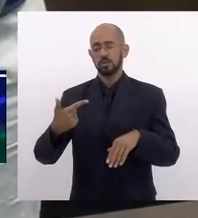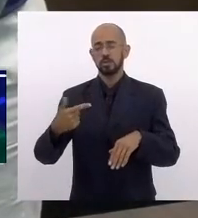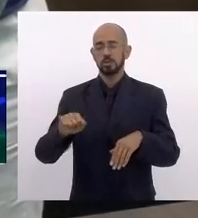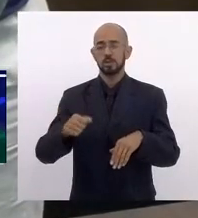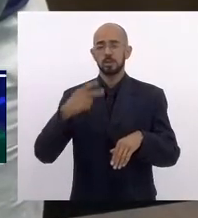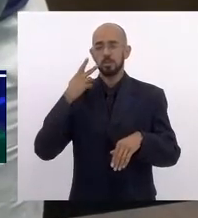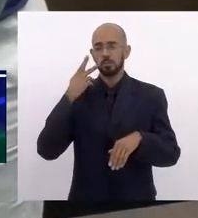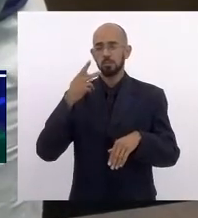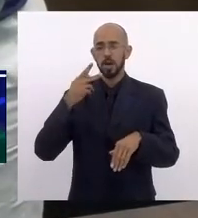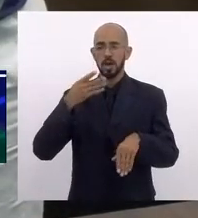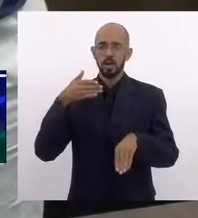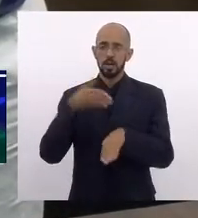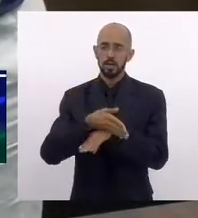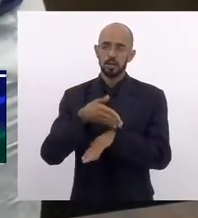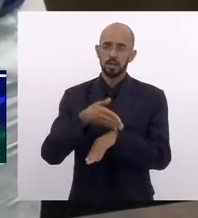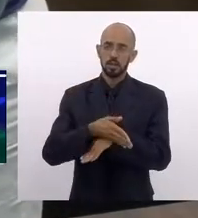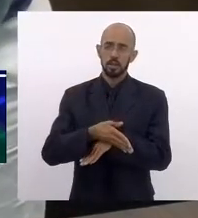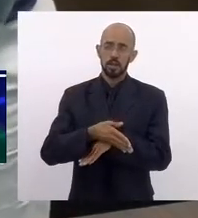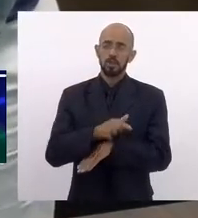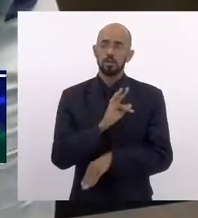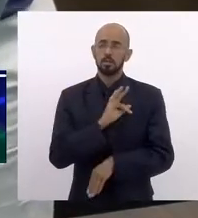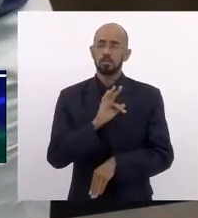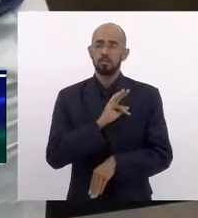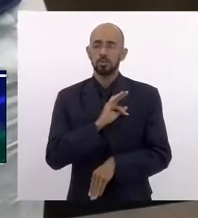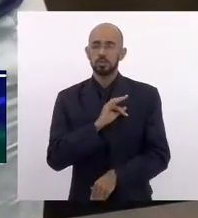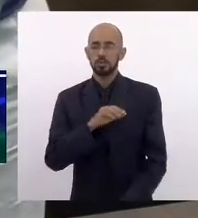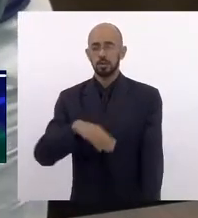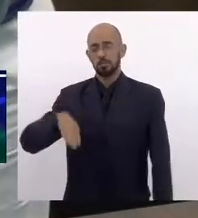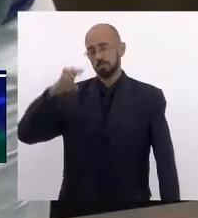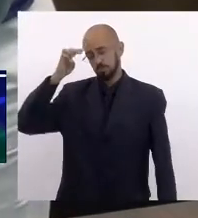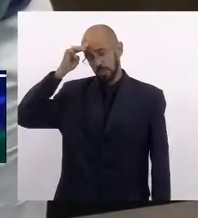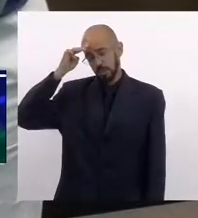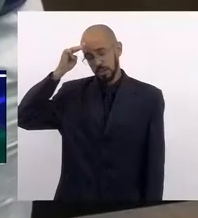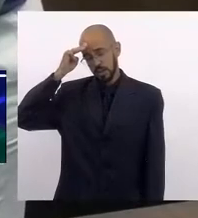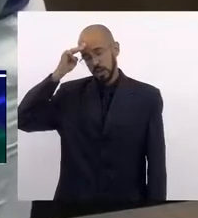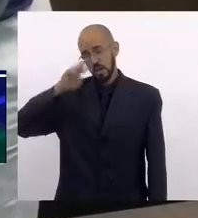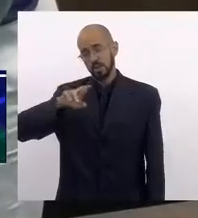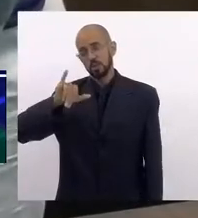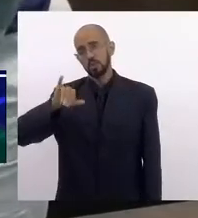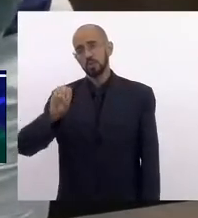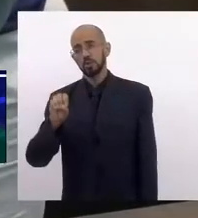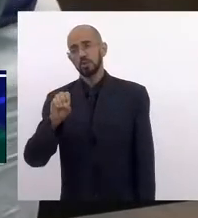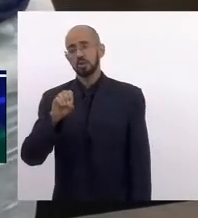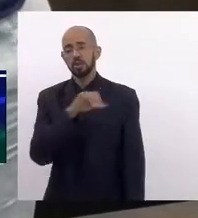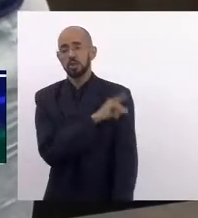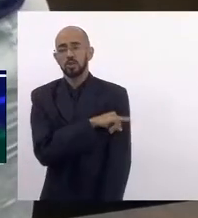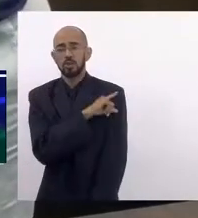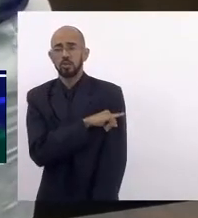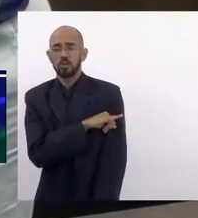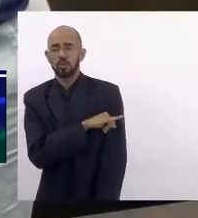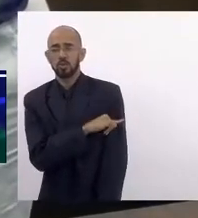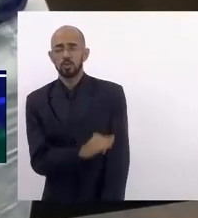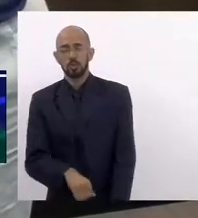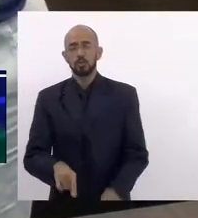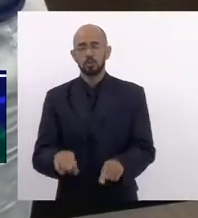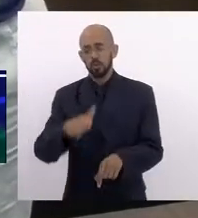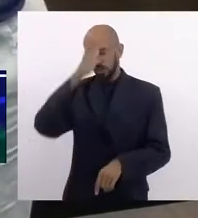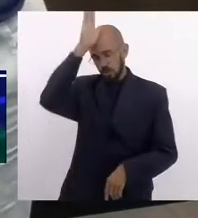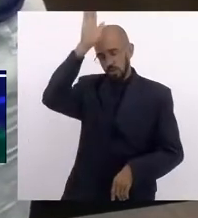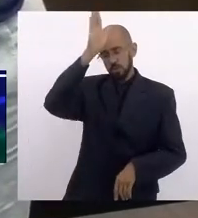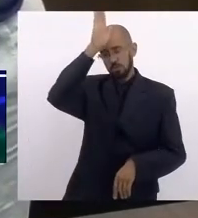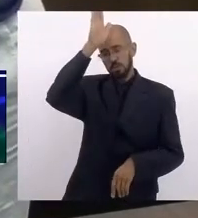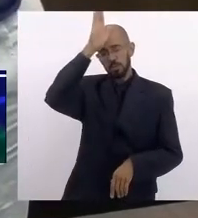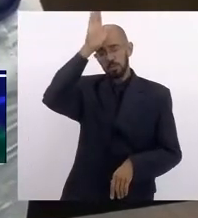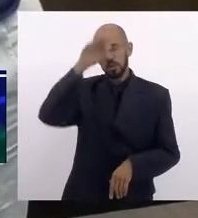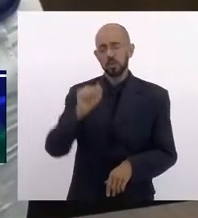para ingresso na Polícia Militar do Estado do Rio de Janeiro e no Corpo de Bombeiros do Estado do